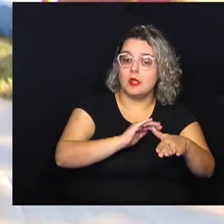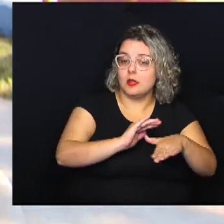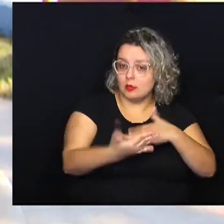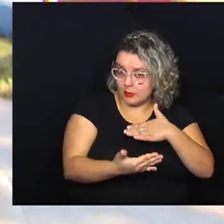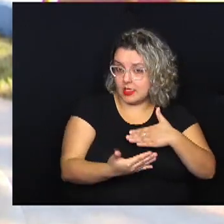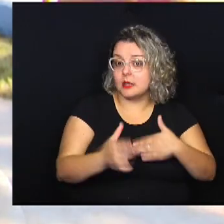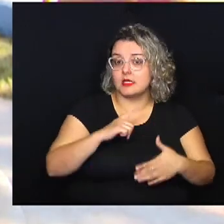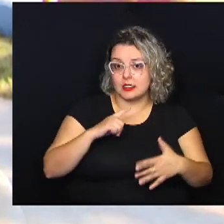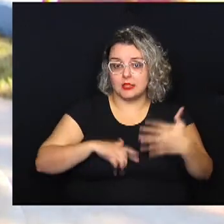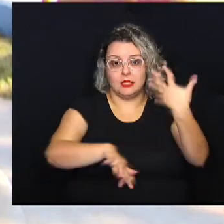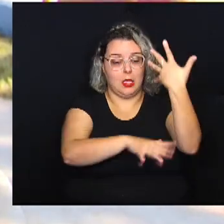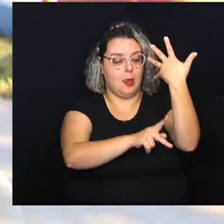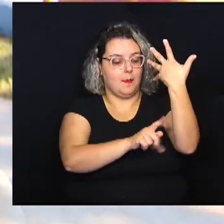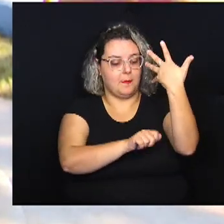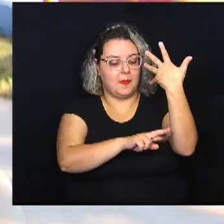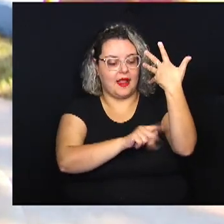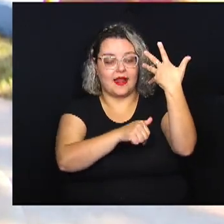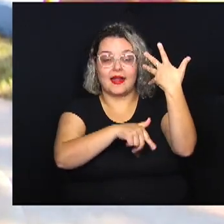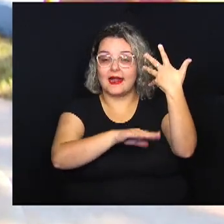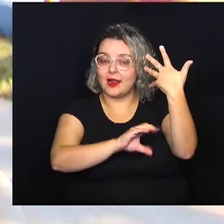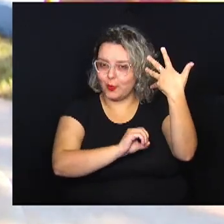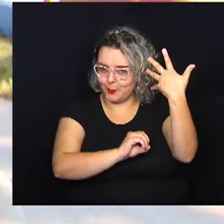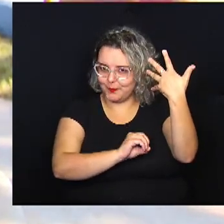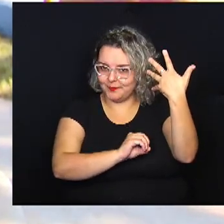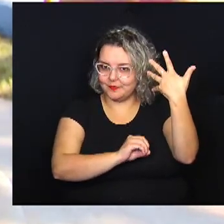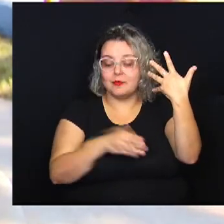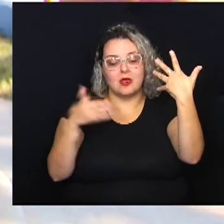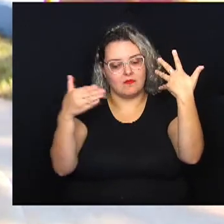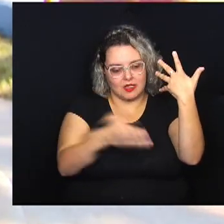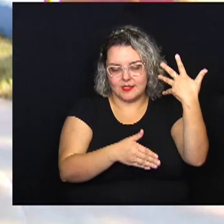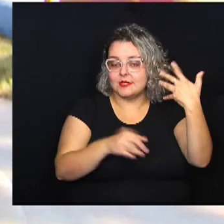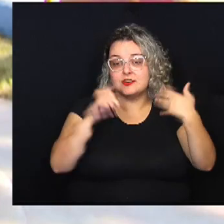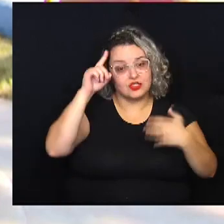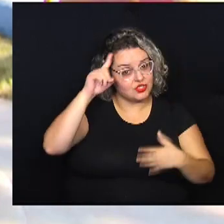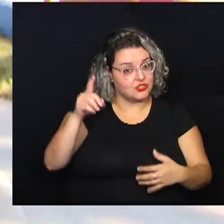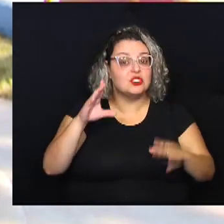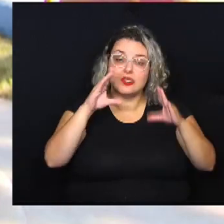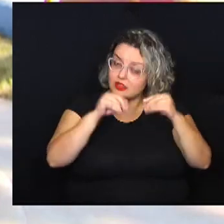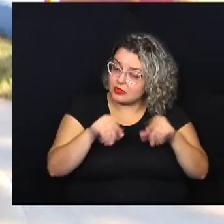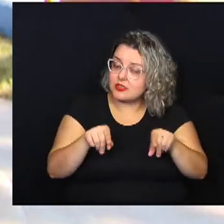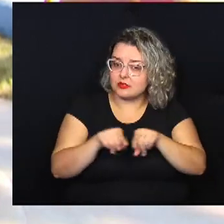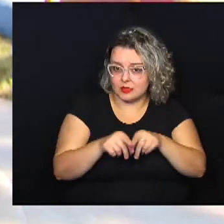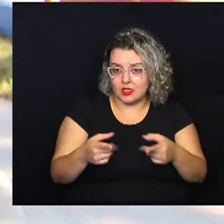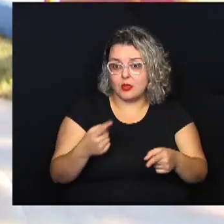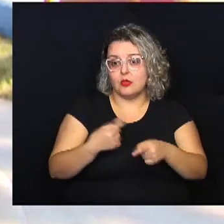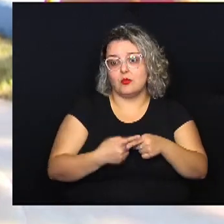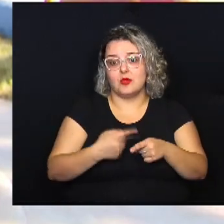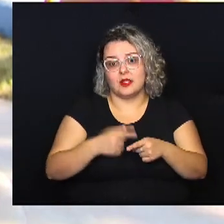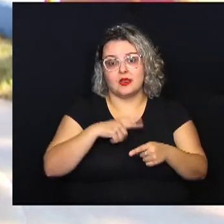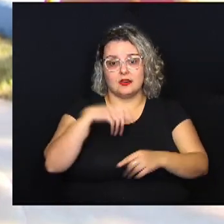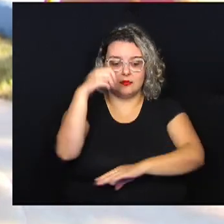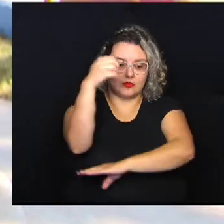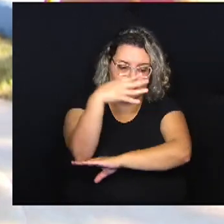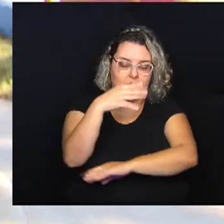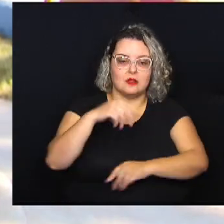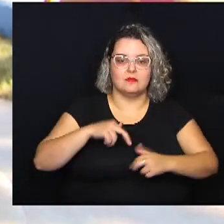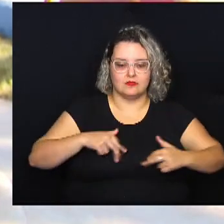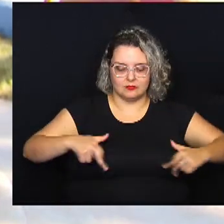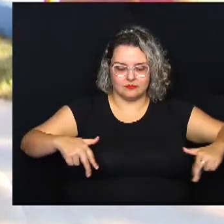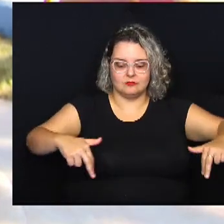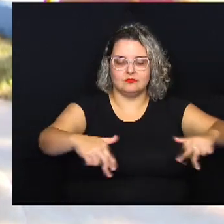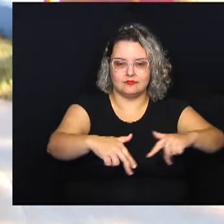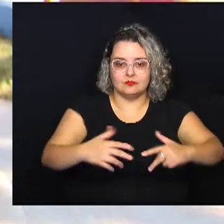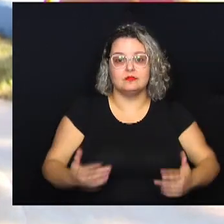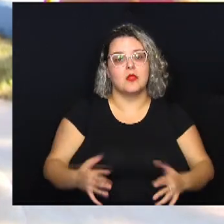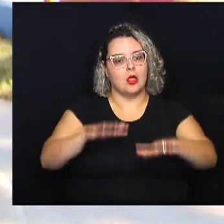parcão, para eles frequentarem não só de dia, mas à noite também, até porque tem iluminação, precisa de caminhada em torno, é totalmente